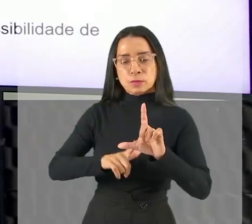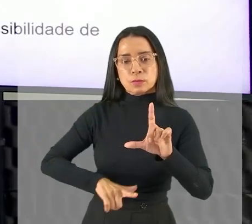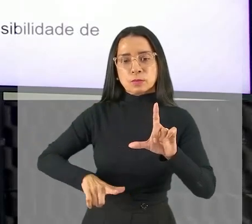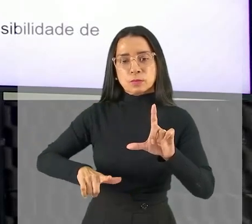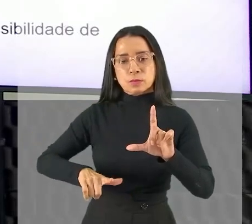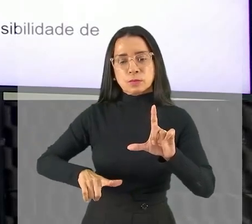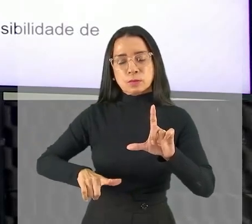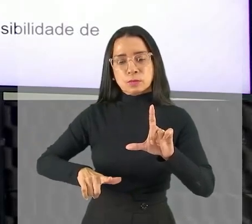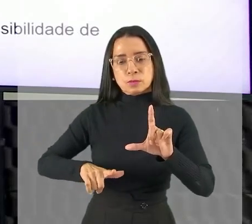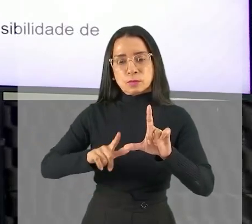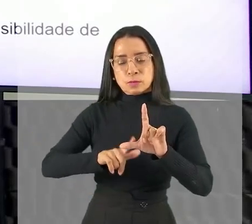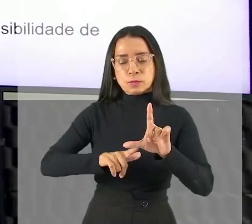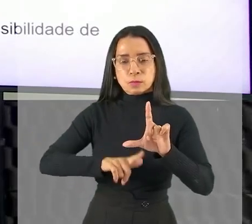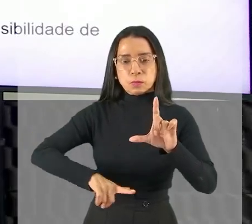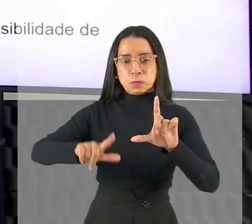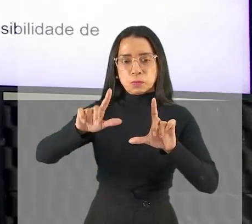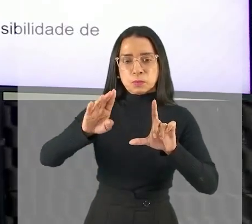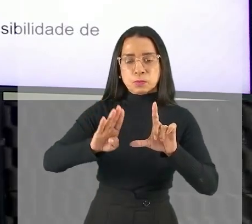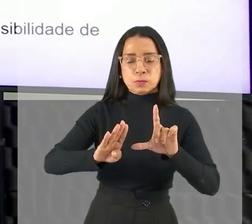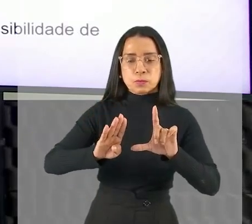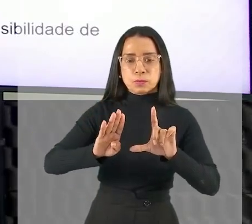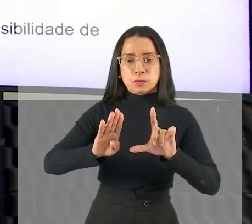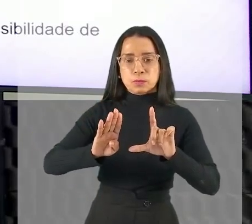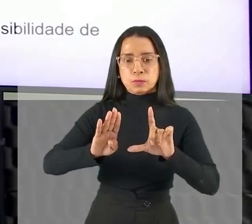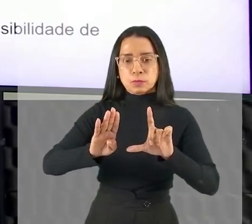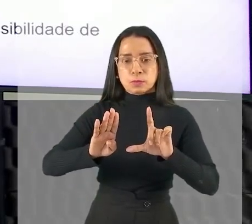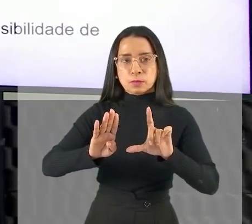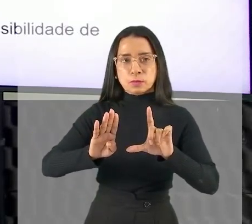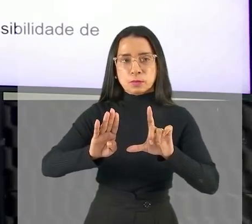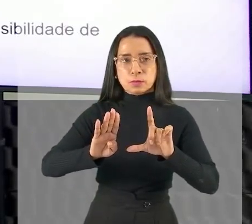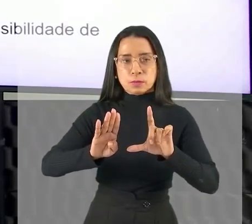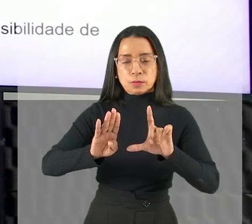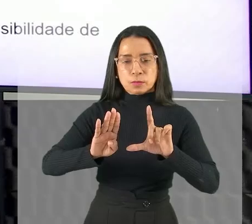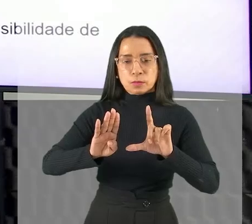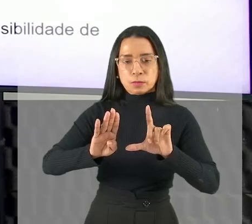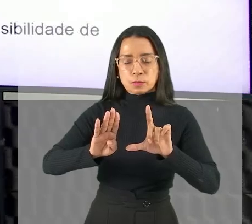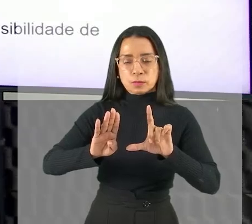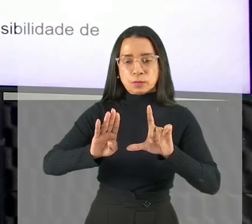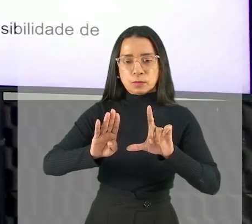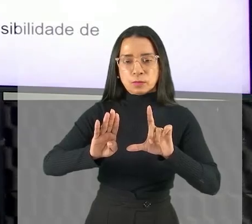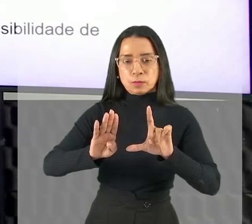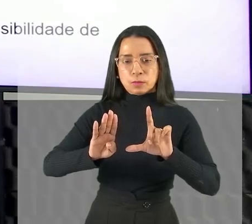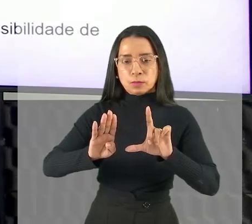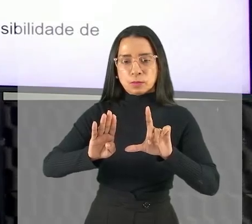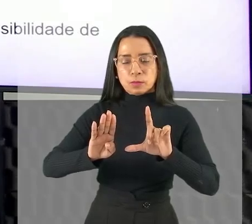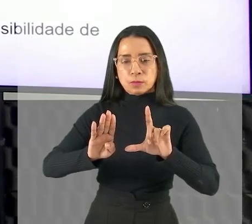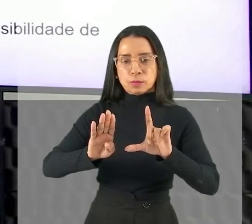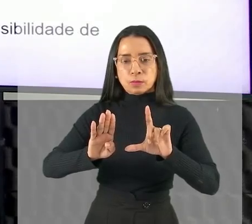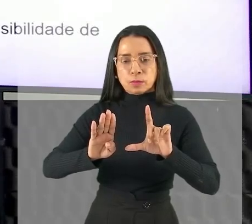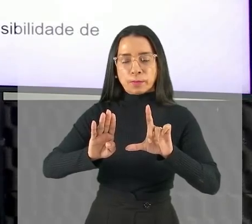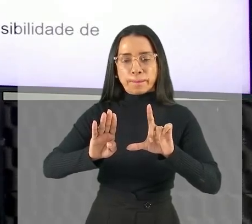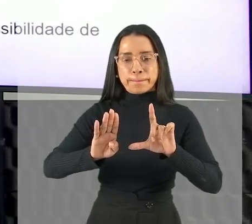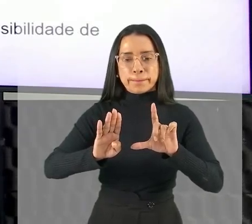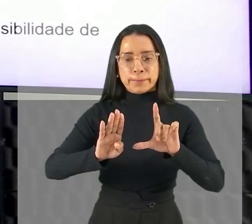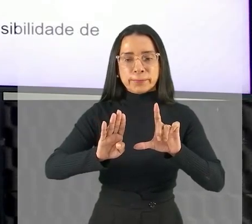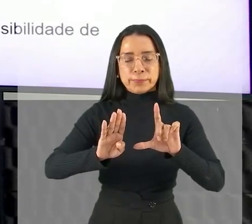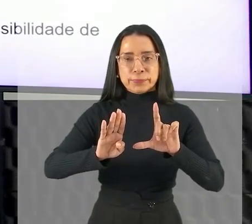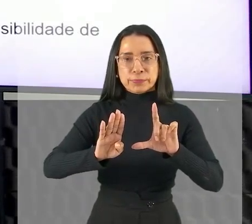papel da morte aqui, né, nessa segunda geração? Então, tem que atentar para isso, para poder ver se realmente essa alternativa pode ser o